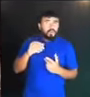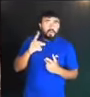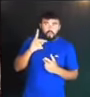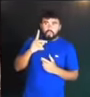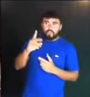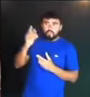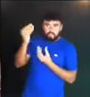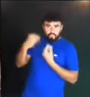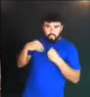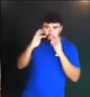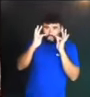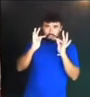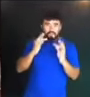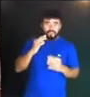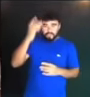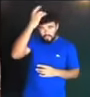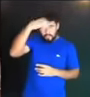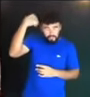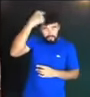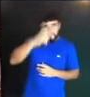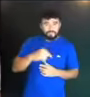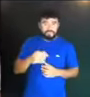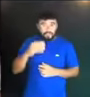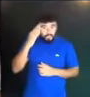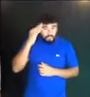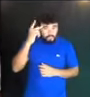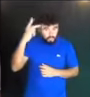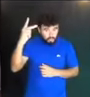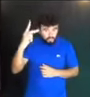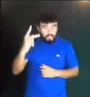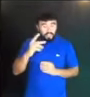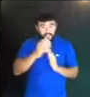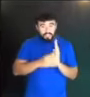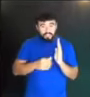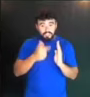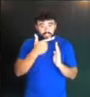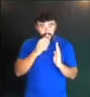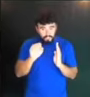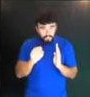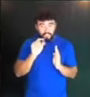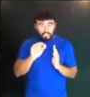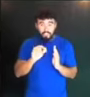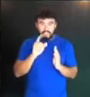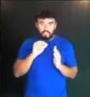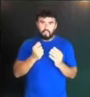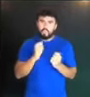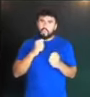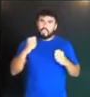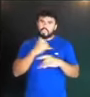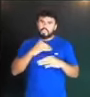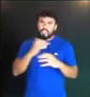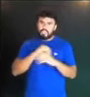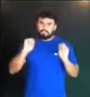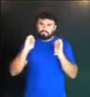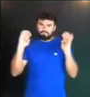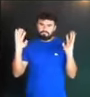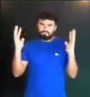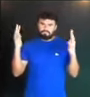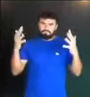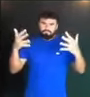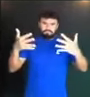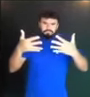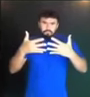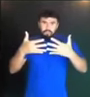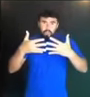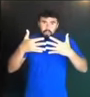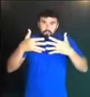Provérbios 25, 28 diz: como a cidade com seus muros derrubados, assim é quem não sabe se